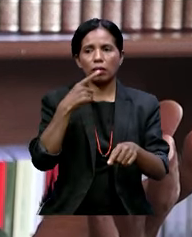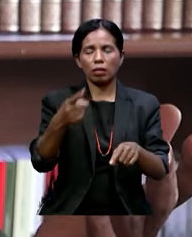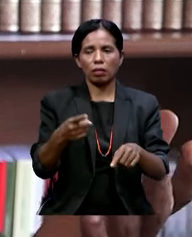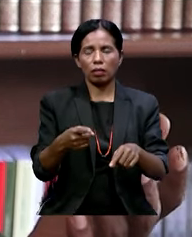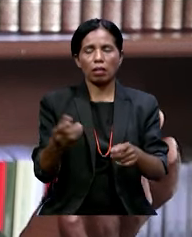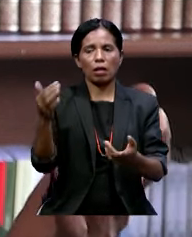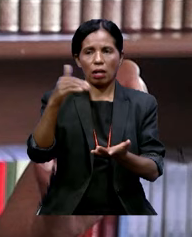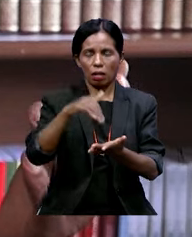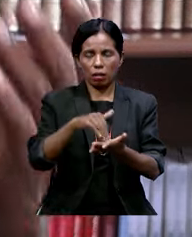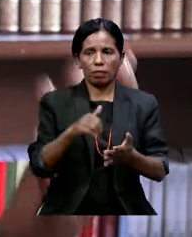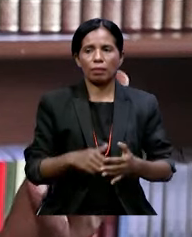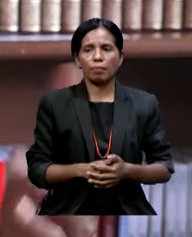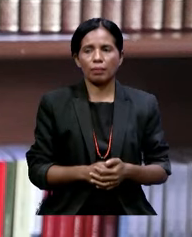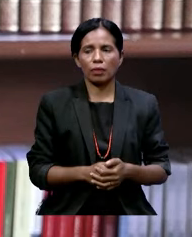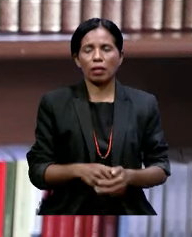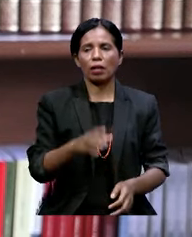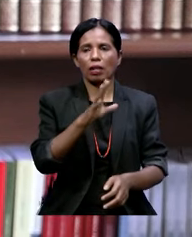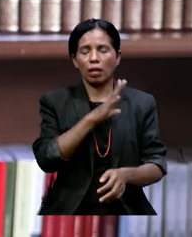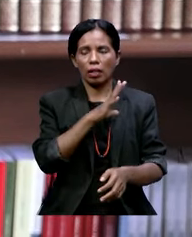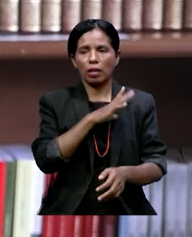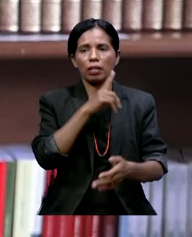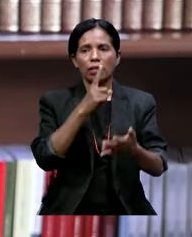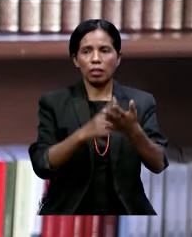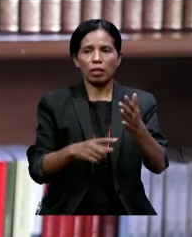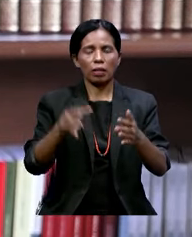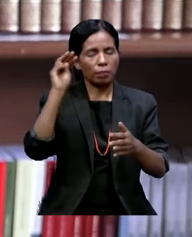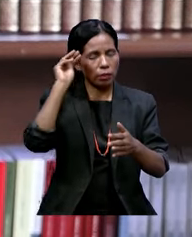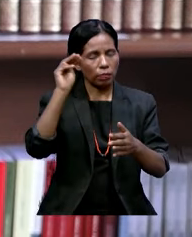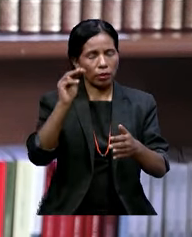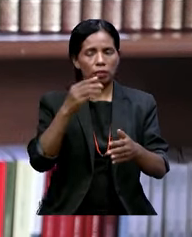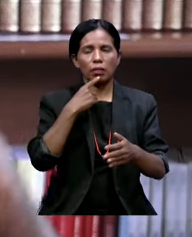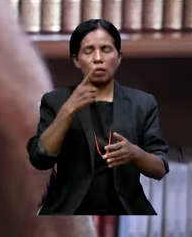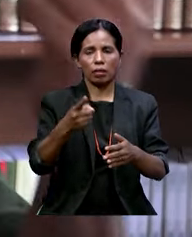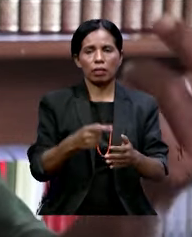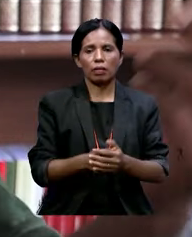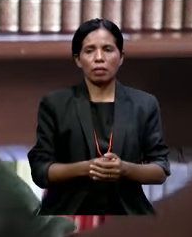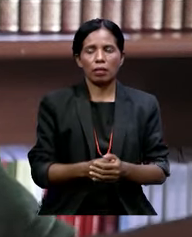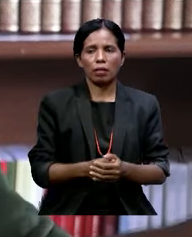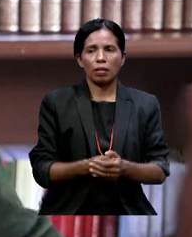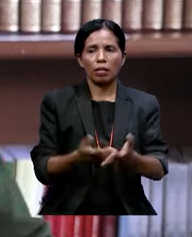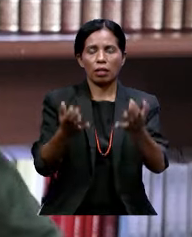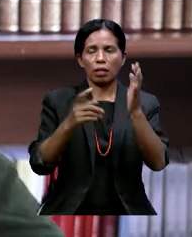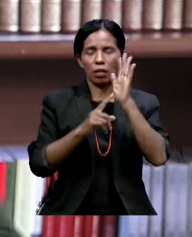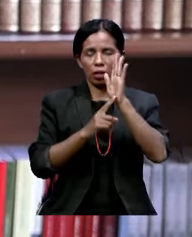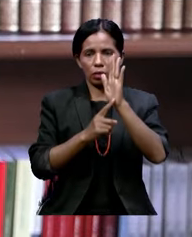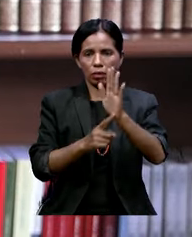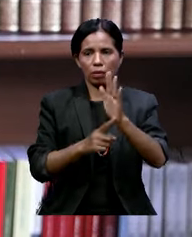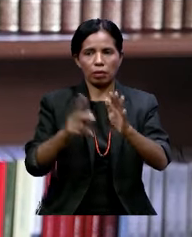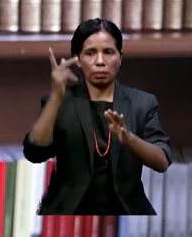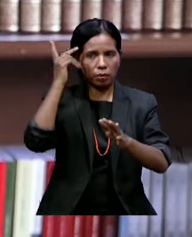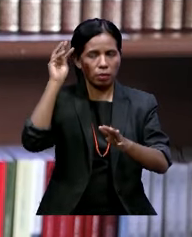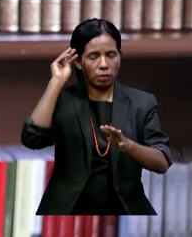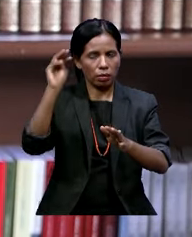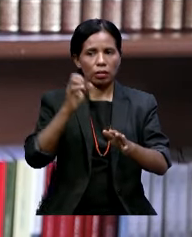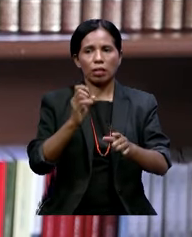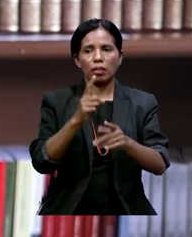atu bela hatete dali detang hein saida maka primeiro ministro renta ina nema problema bot iniciativa para to haturu dia kata primeiro ministro saida maka